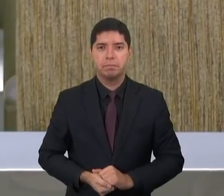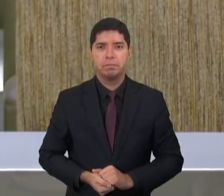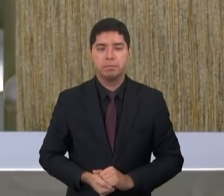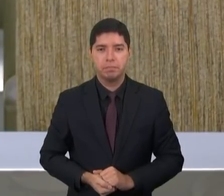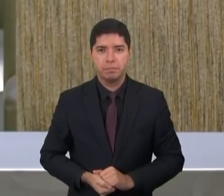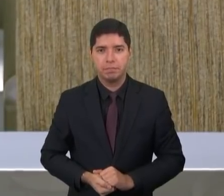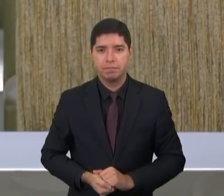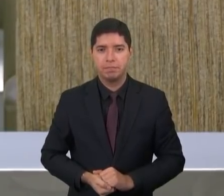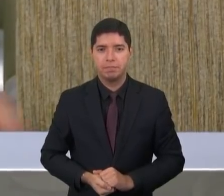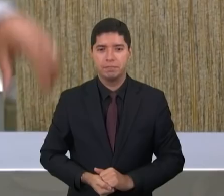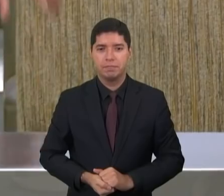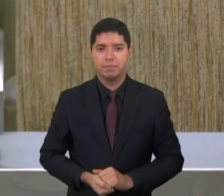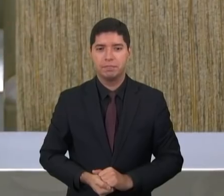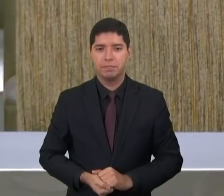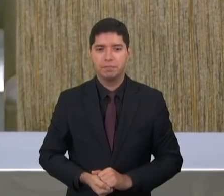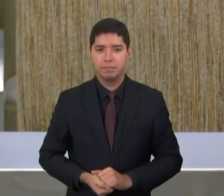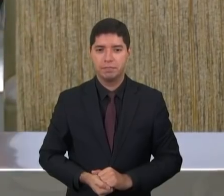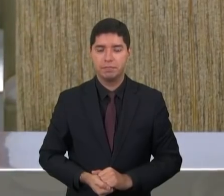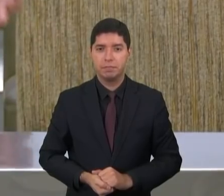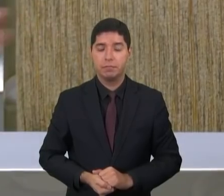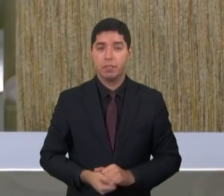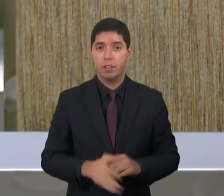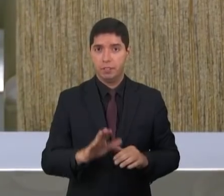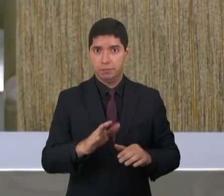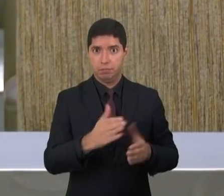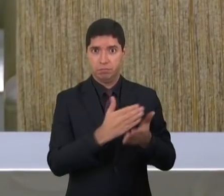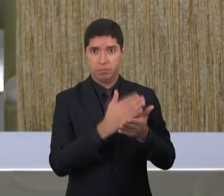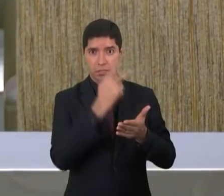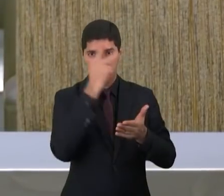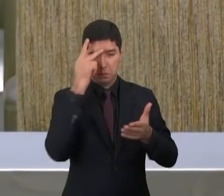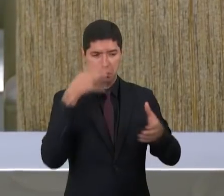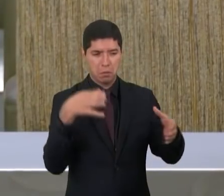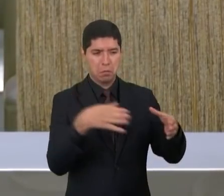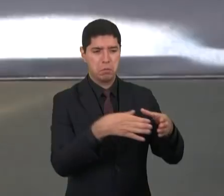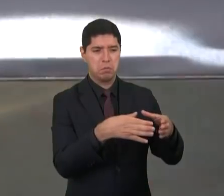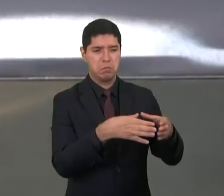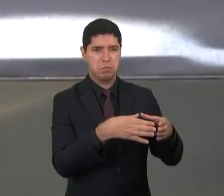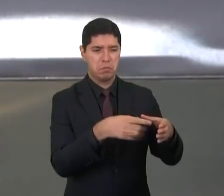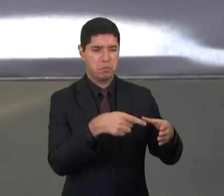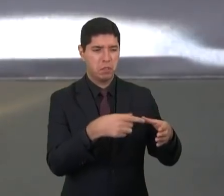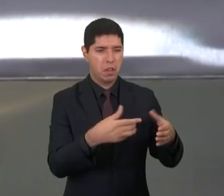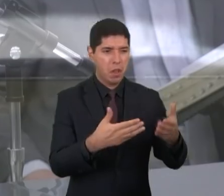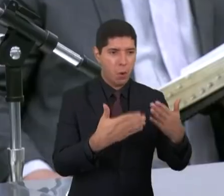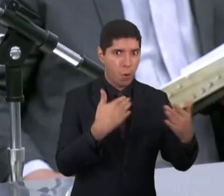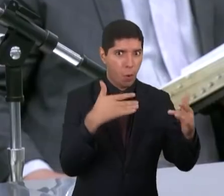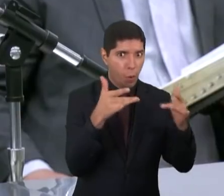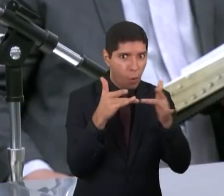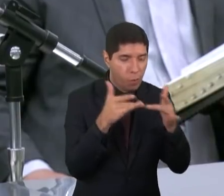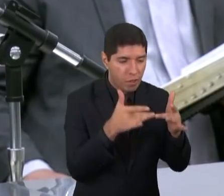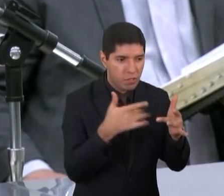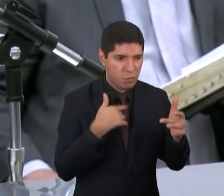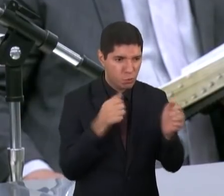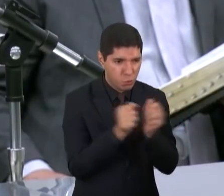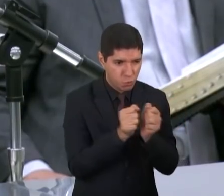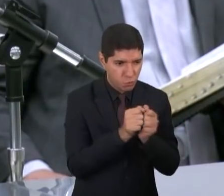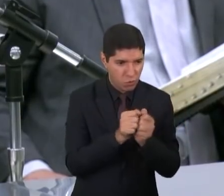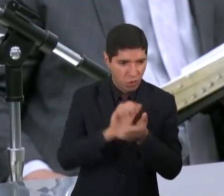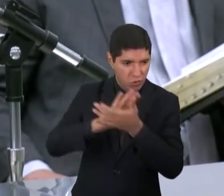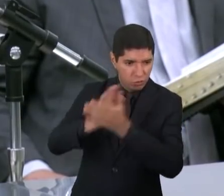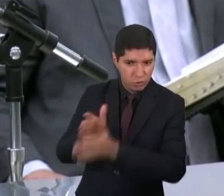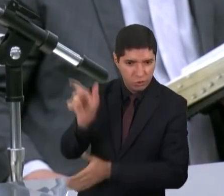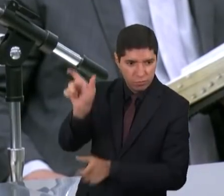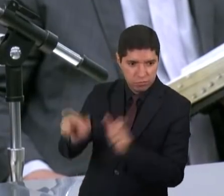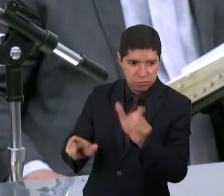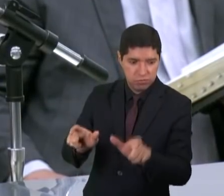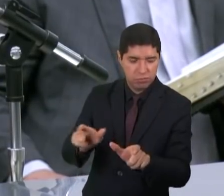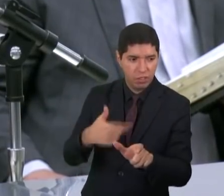tua vida. Alguém se juntou, alguém ligou e disse: vamos nos unir, vamos nos juntar, juntos nós vamos